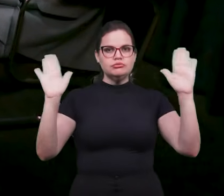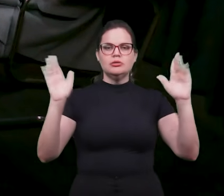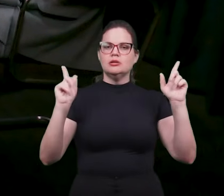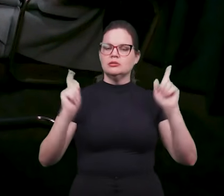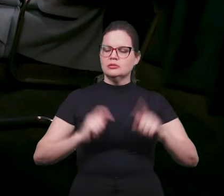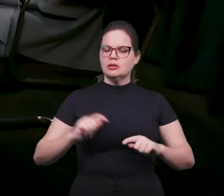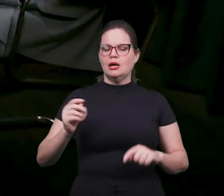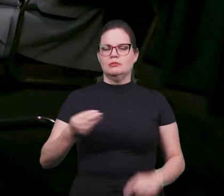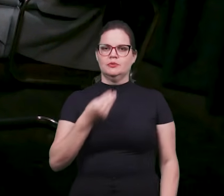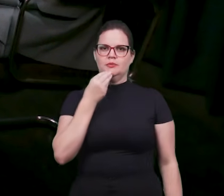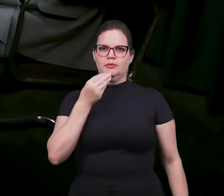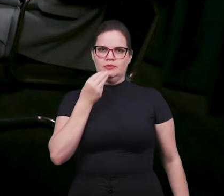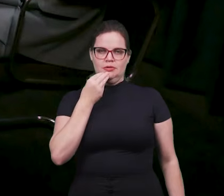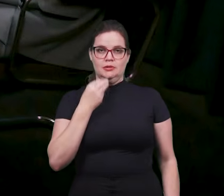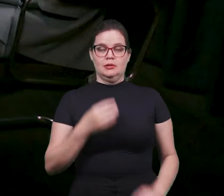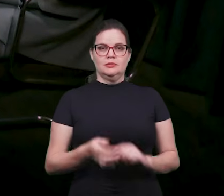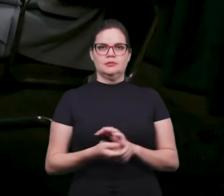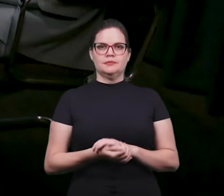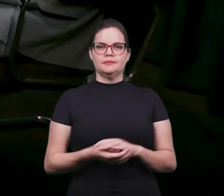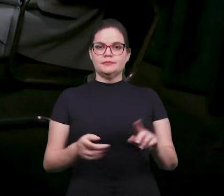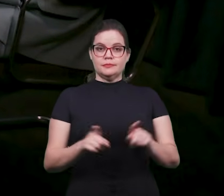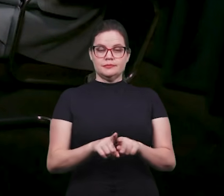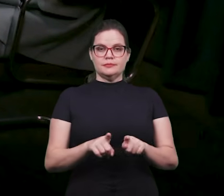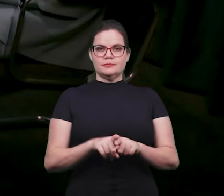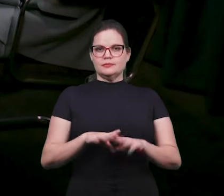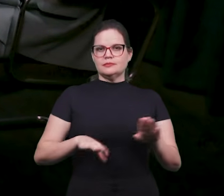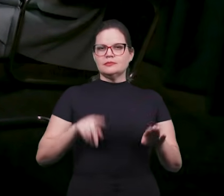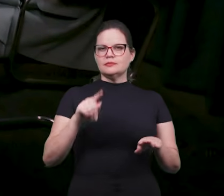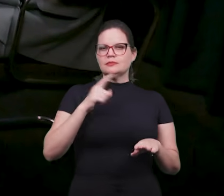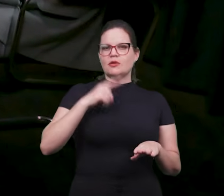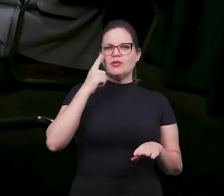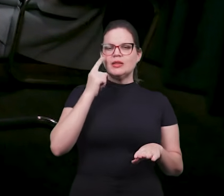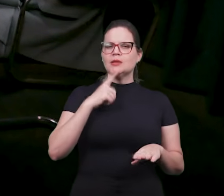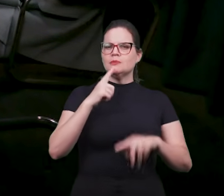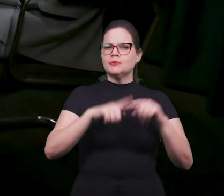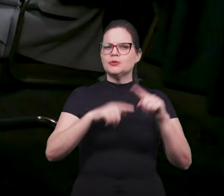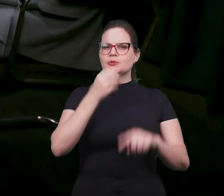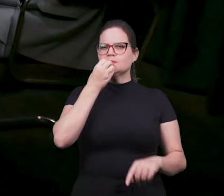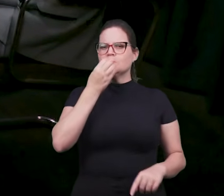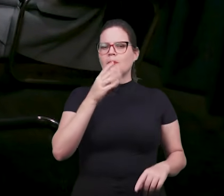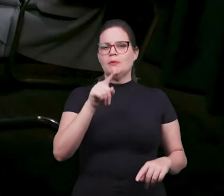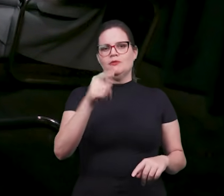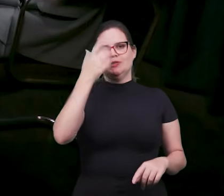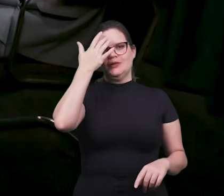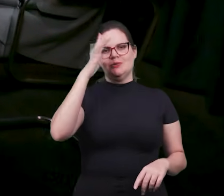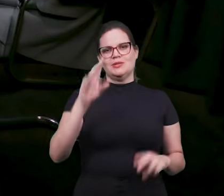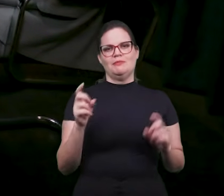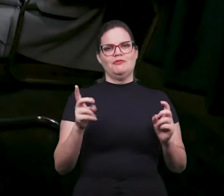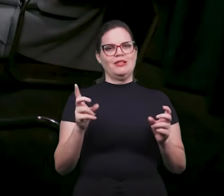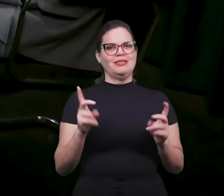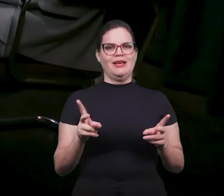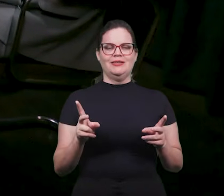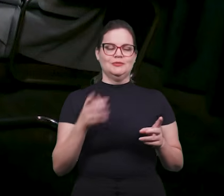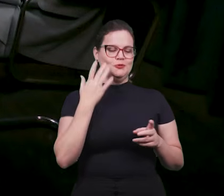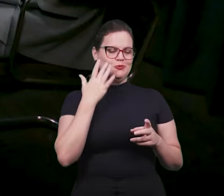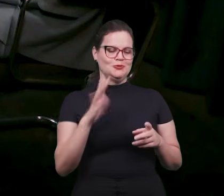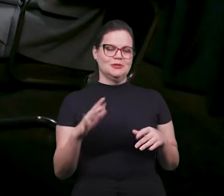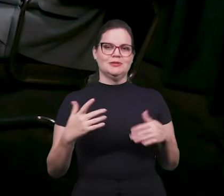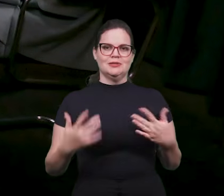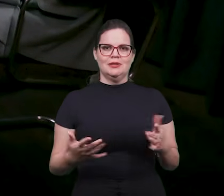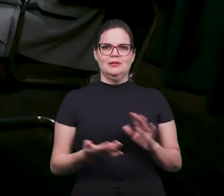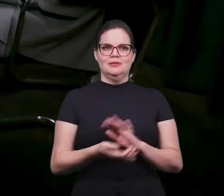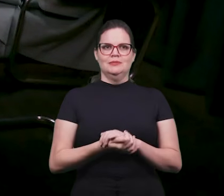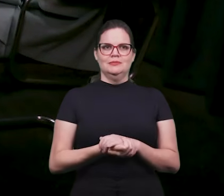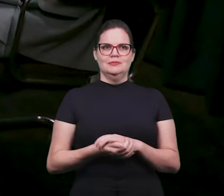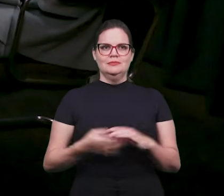fronteiras, né? Ele abre portas e justamente, às vezes você tem um produto bom, mas você não está sabendo vender. Sabendo vender, esse sabe?